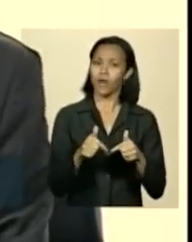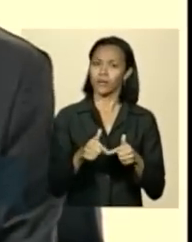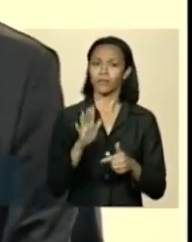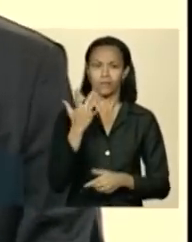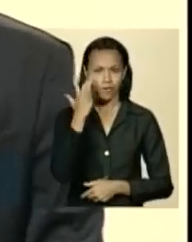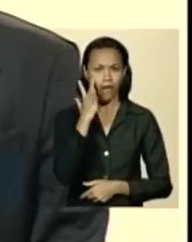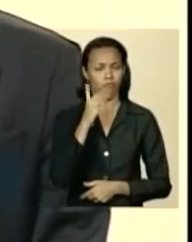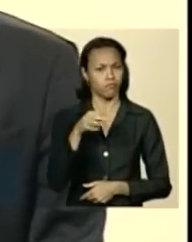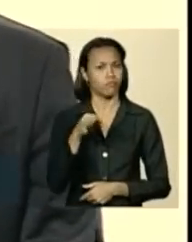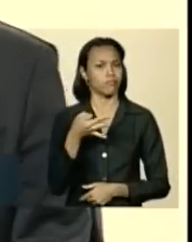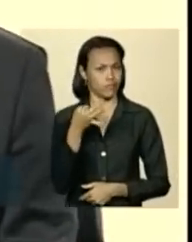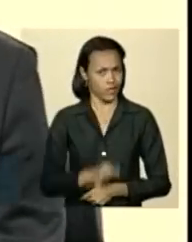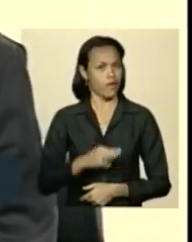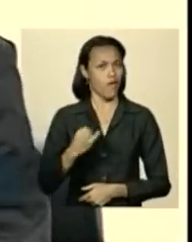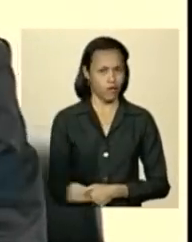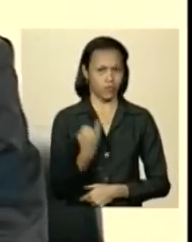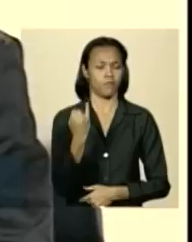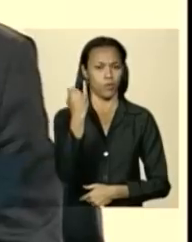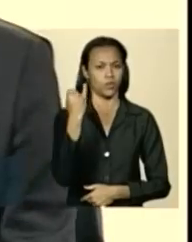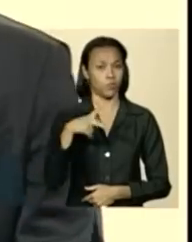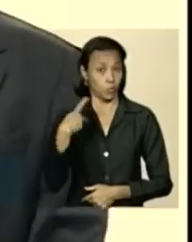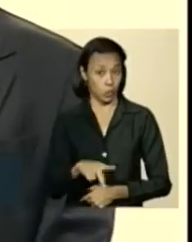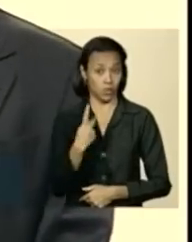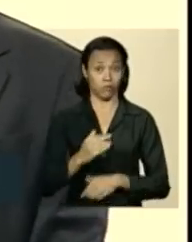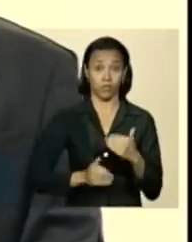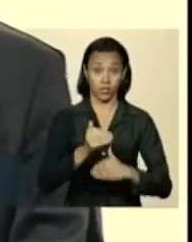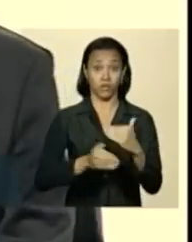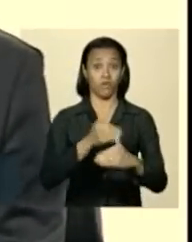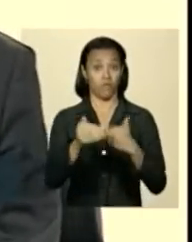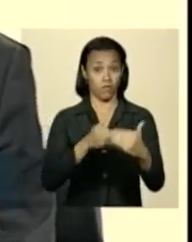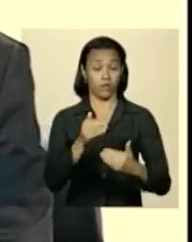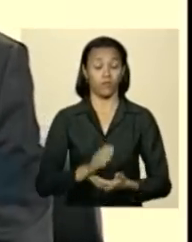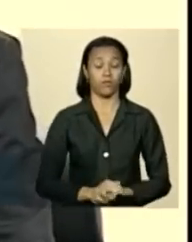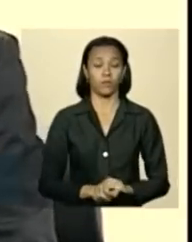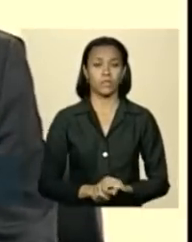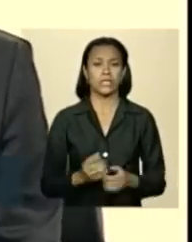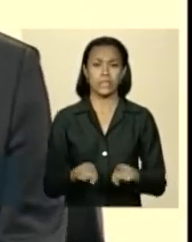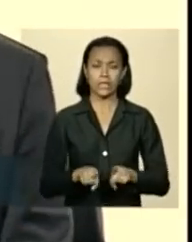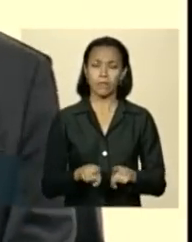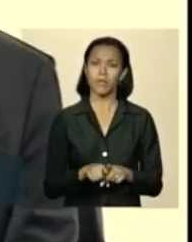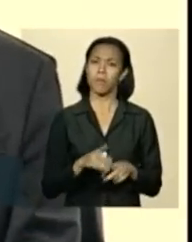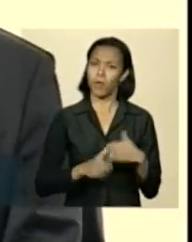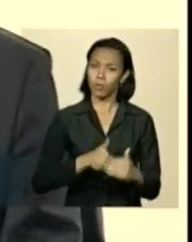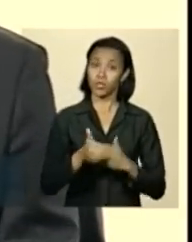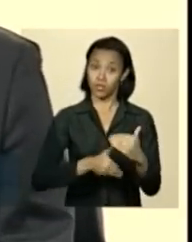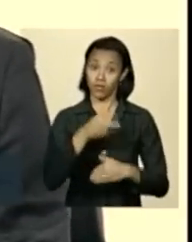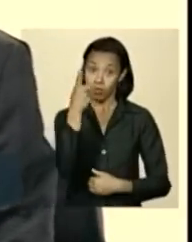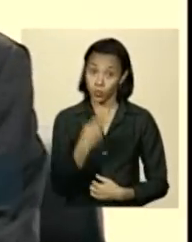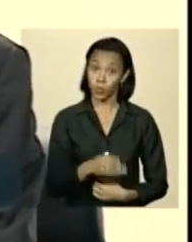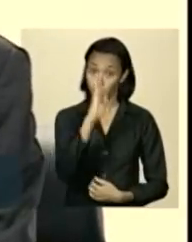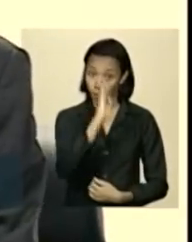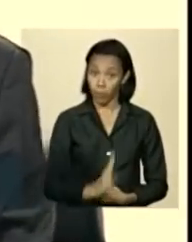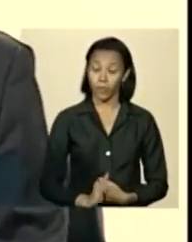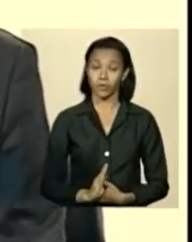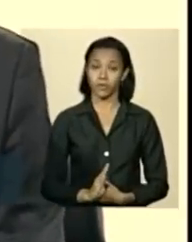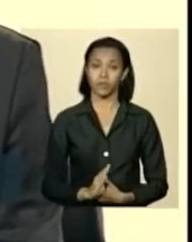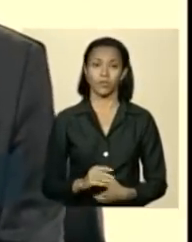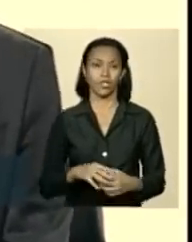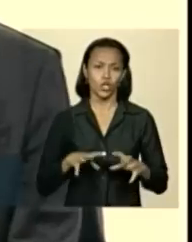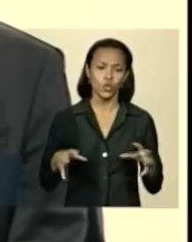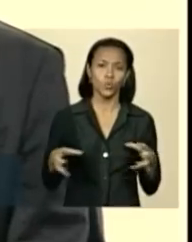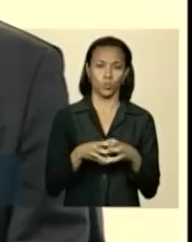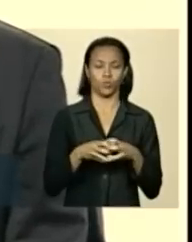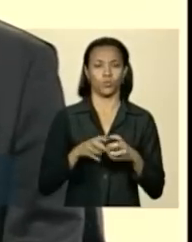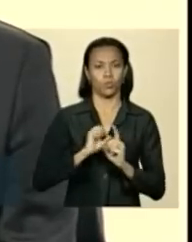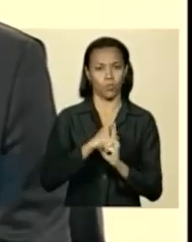julgam ser importante pro seu desenvolvimento enquanto seres humanos e pelo desenvolvimento do seu país e do conjunto da